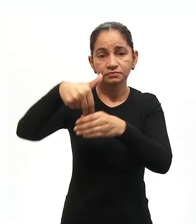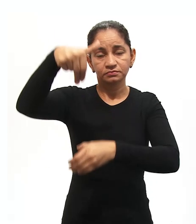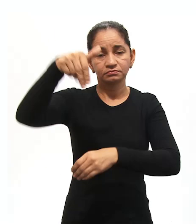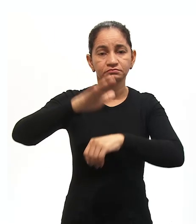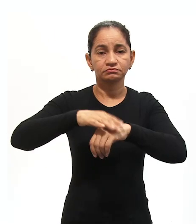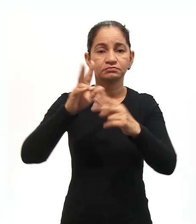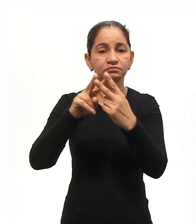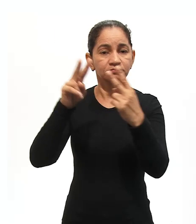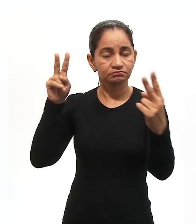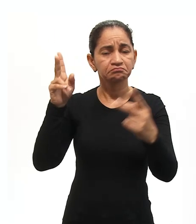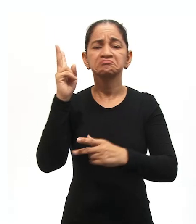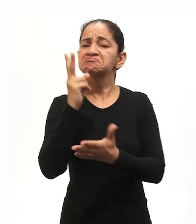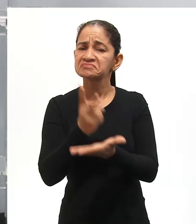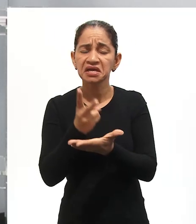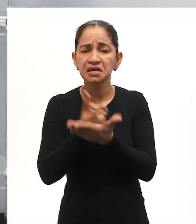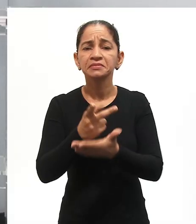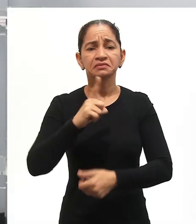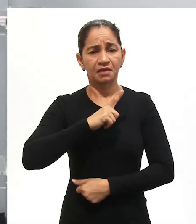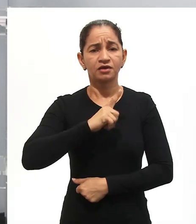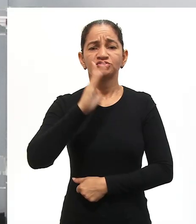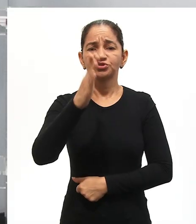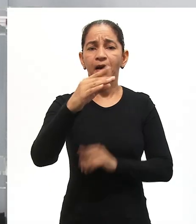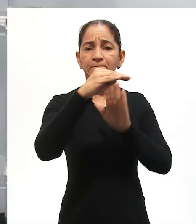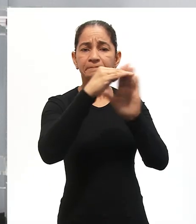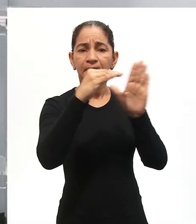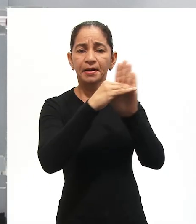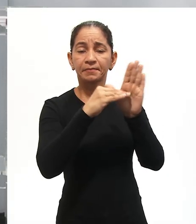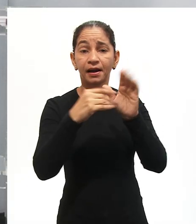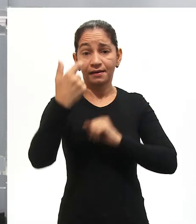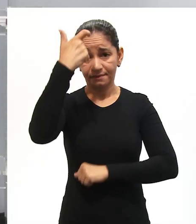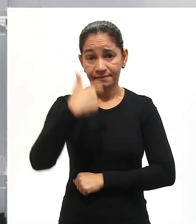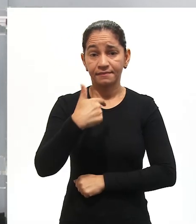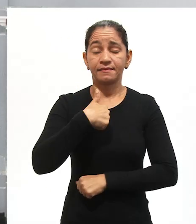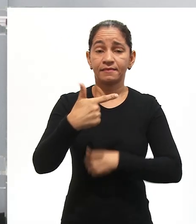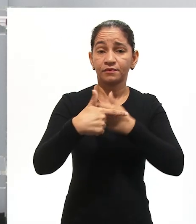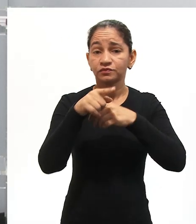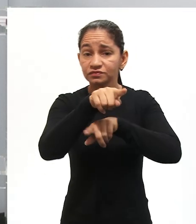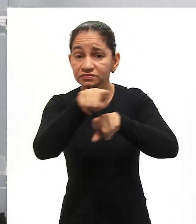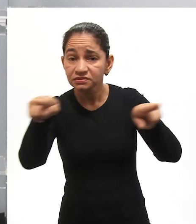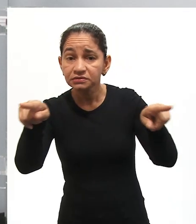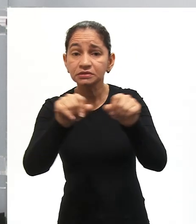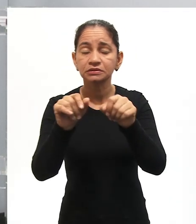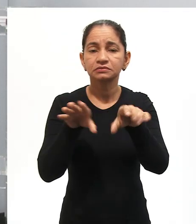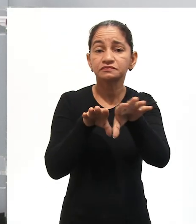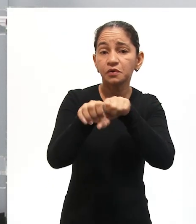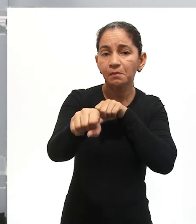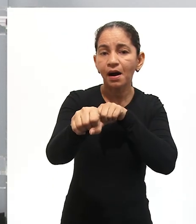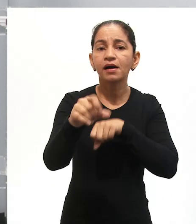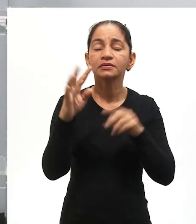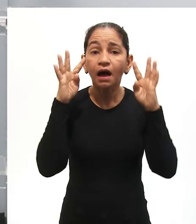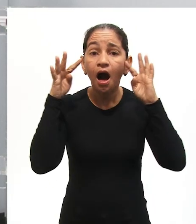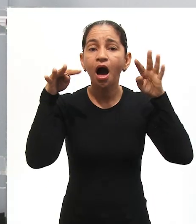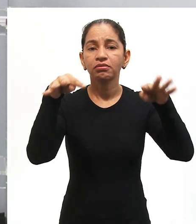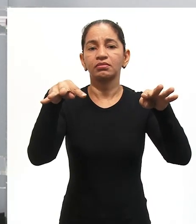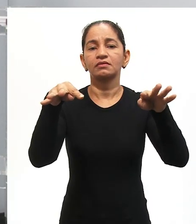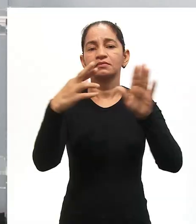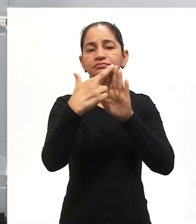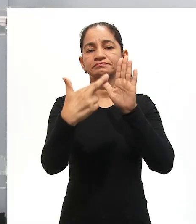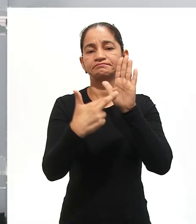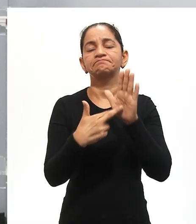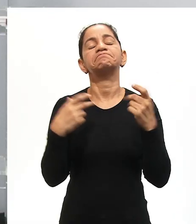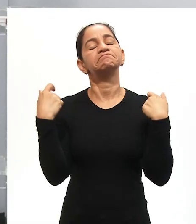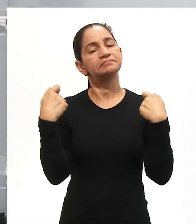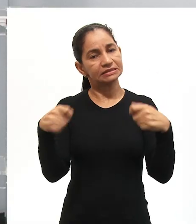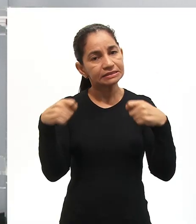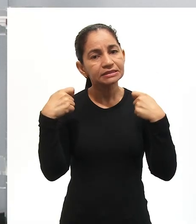EAD. Então, é muito importante você, professor formador, você, conteudista, estar muito atento às